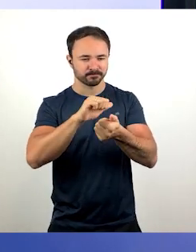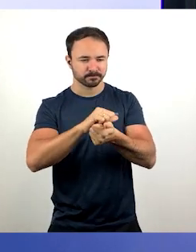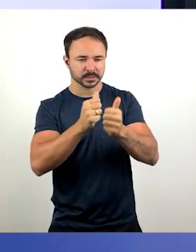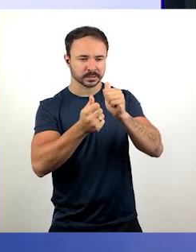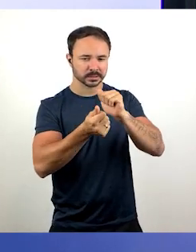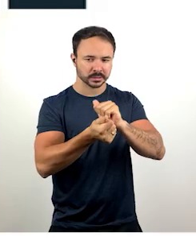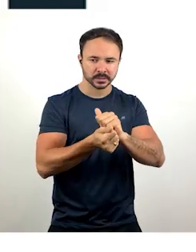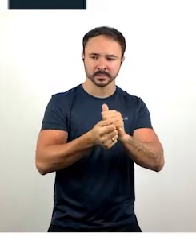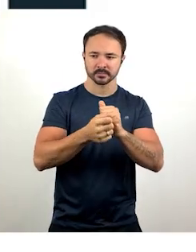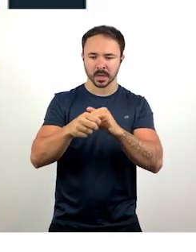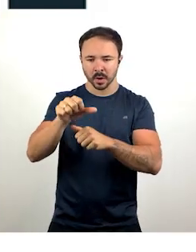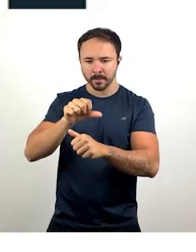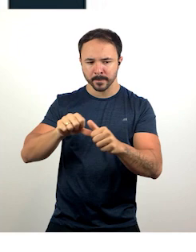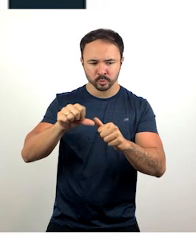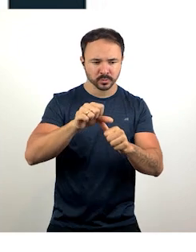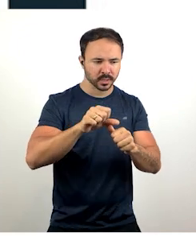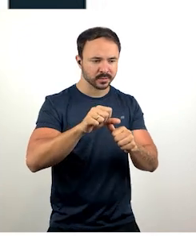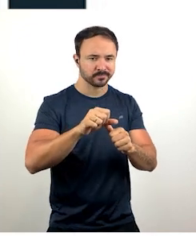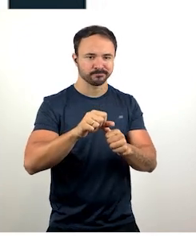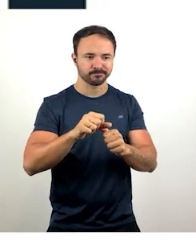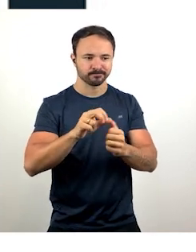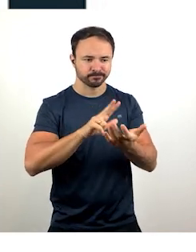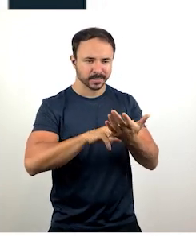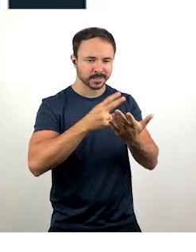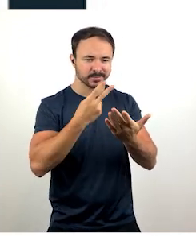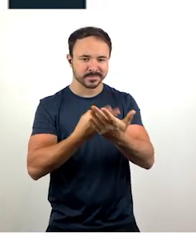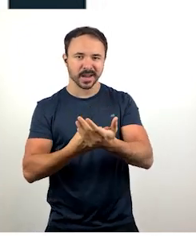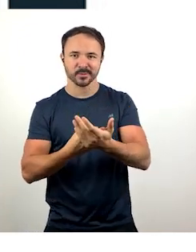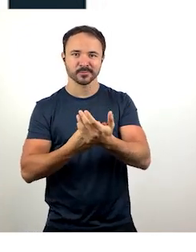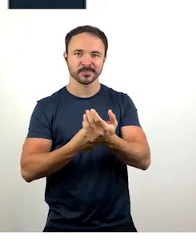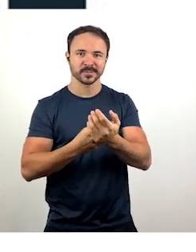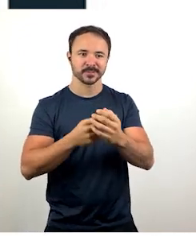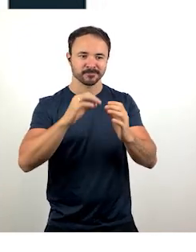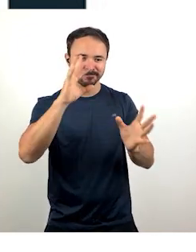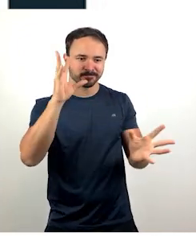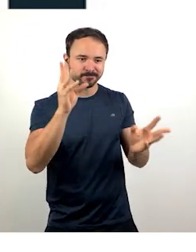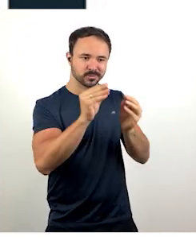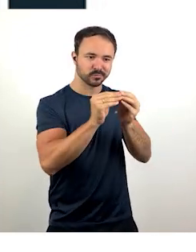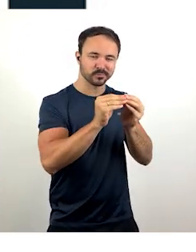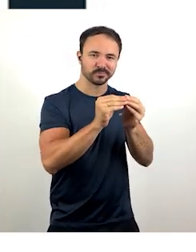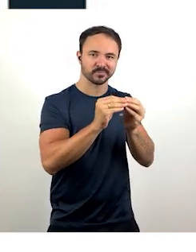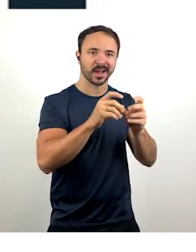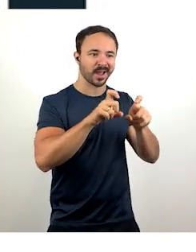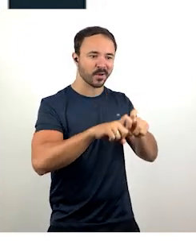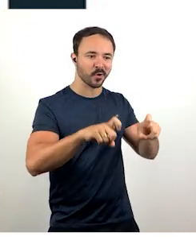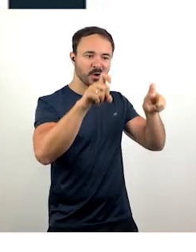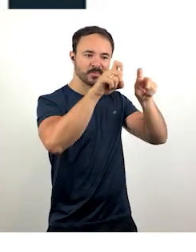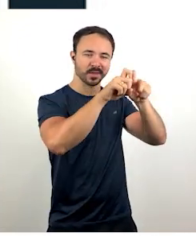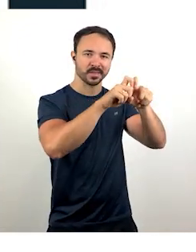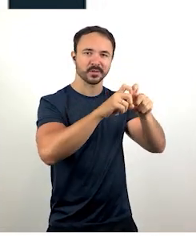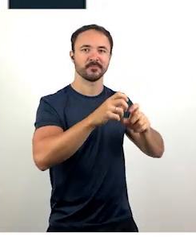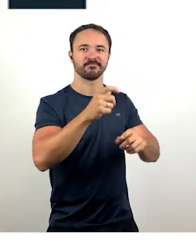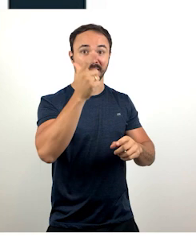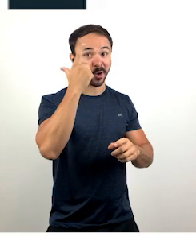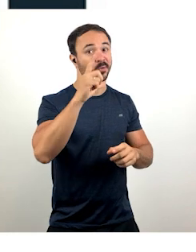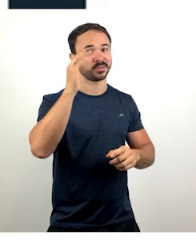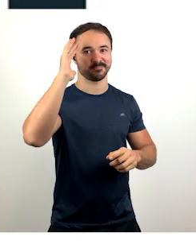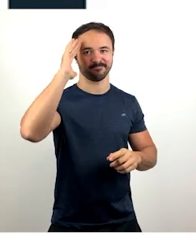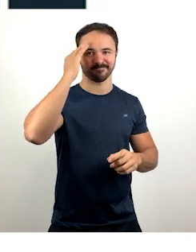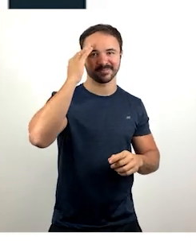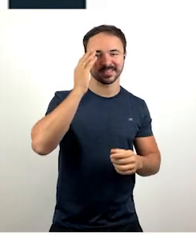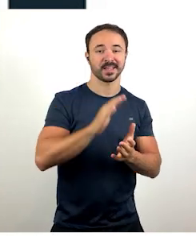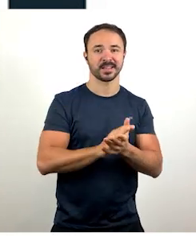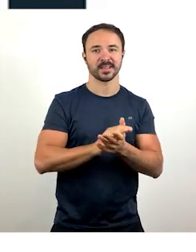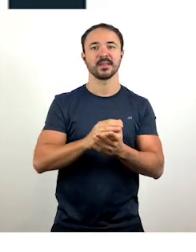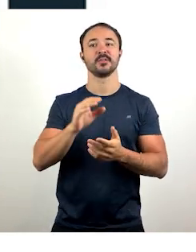um compilador, e esse compilador converte esse código-fonte em código binário. Por quê? Porque